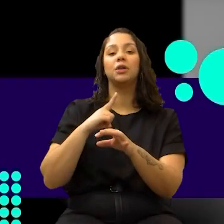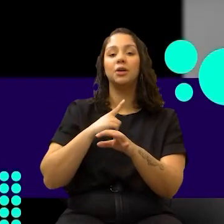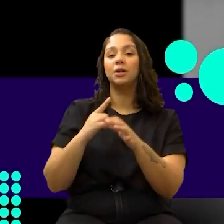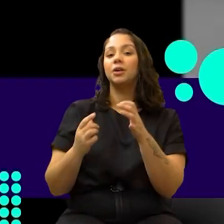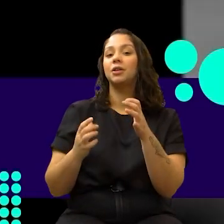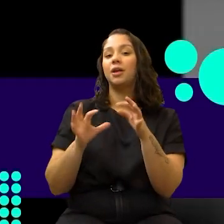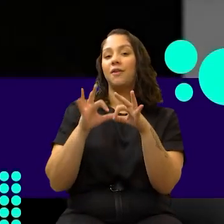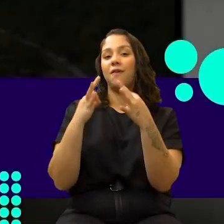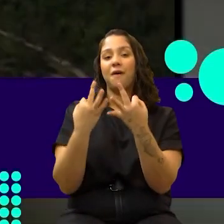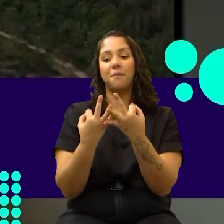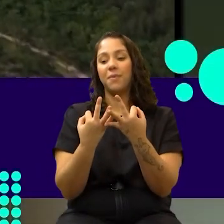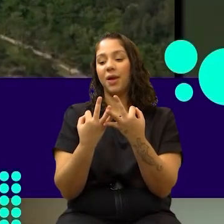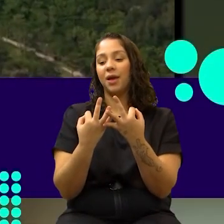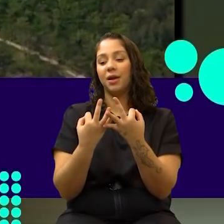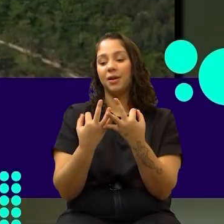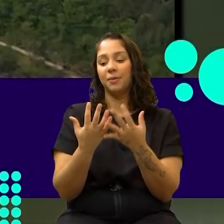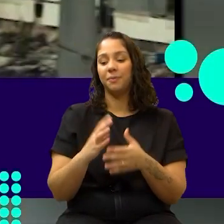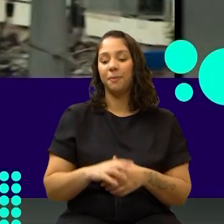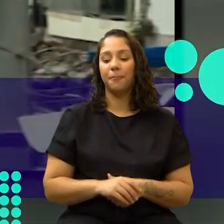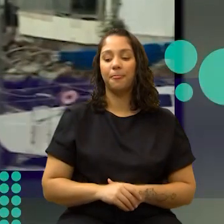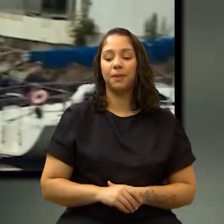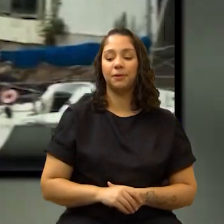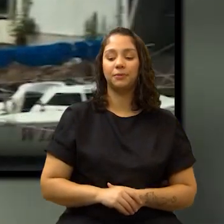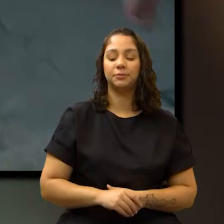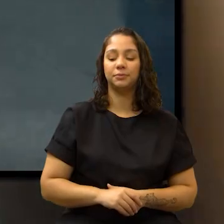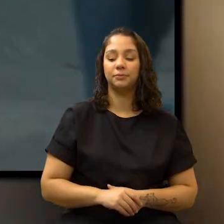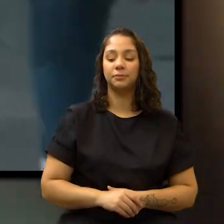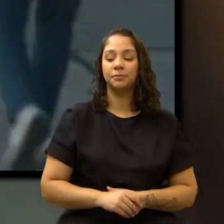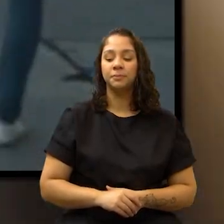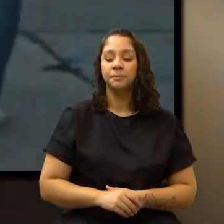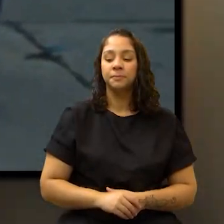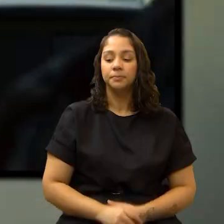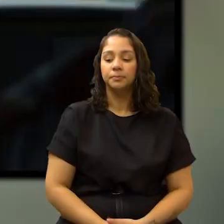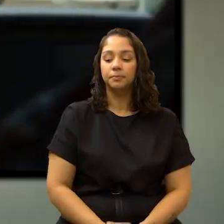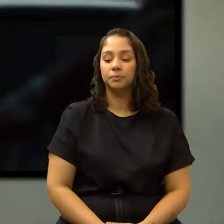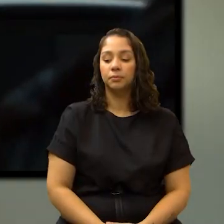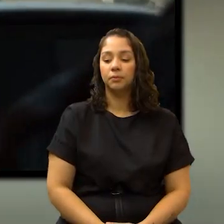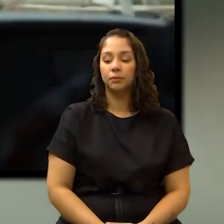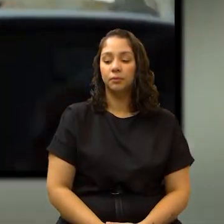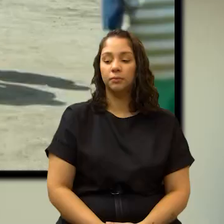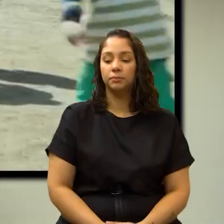certo, construindo sua própria família improvável.